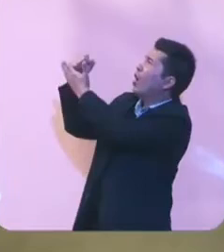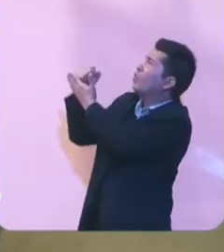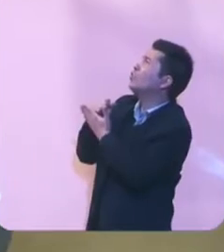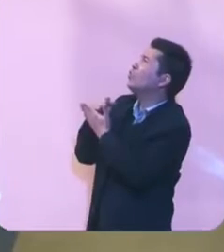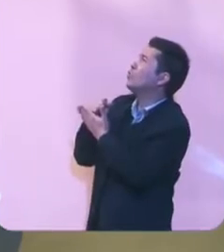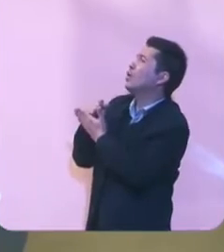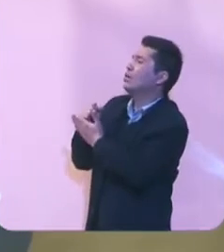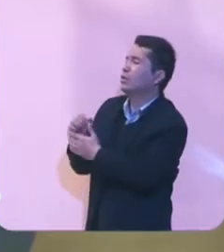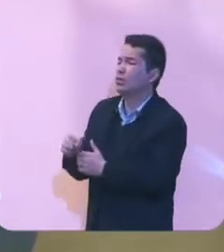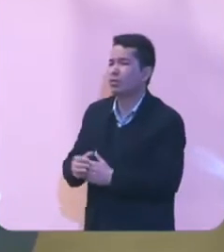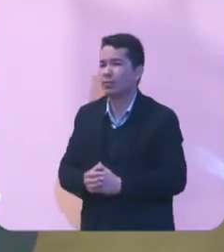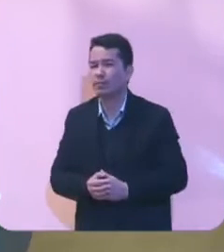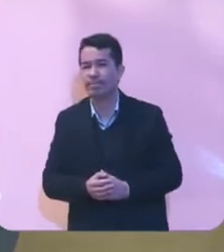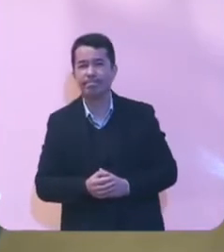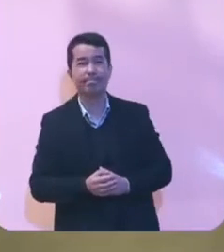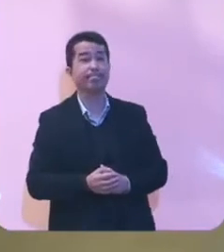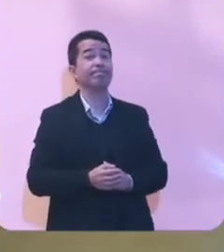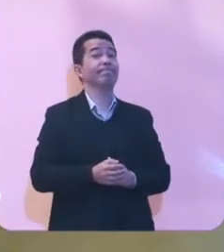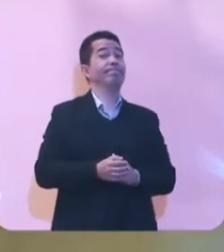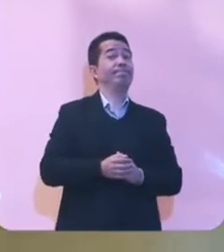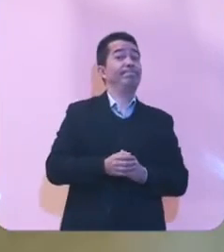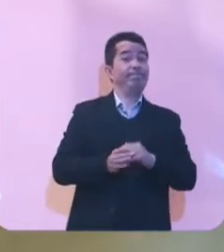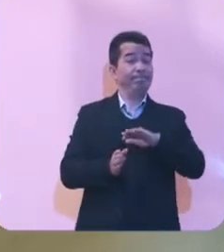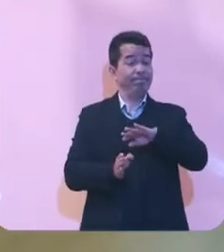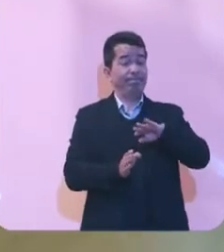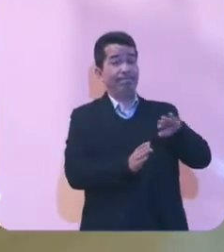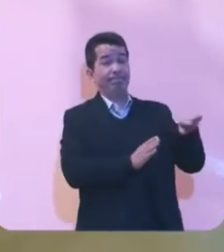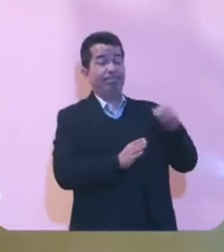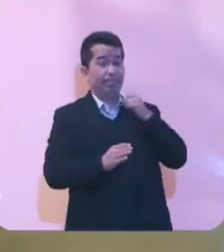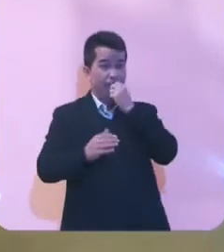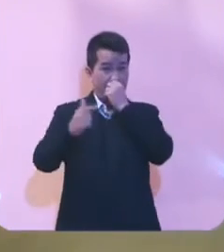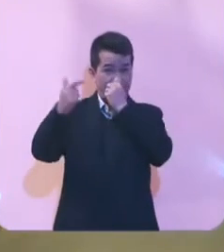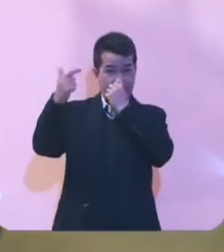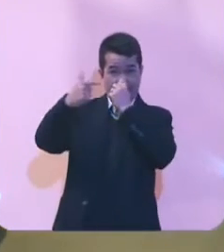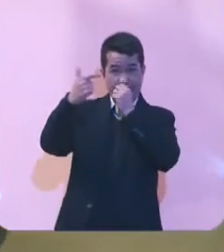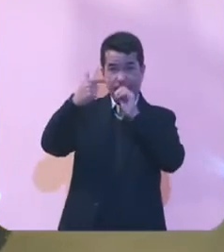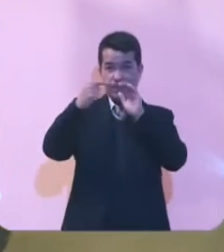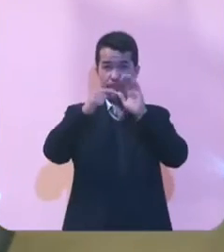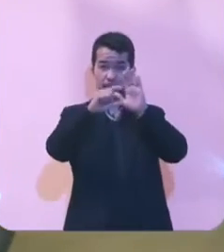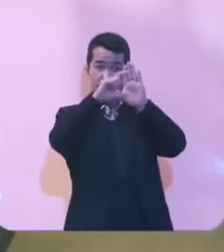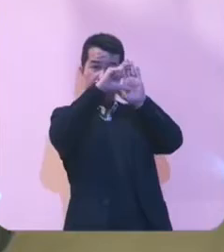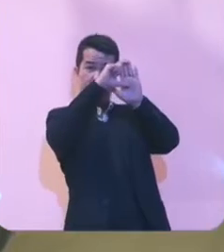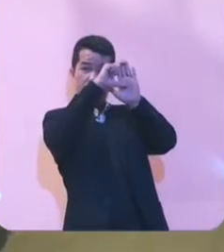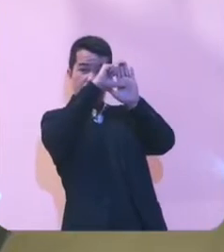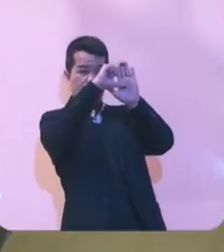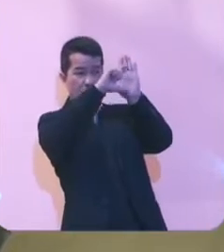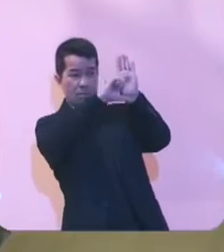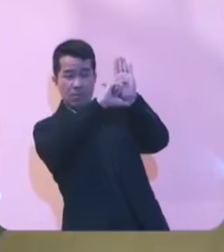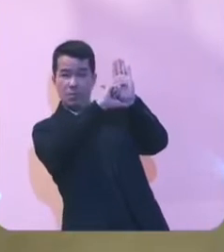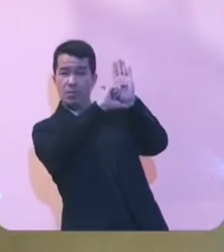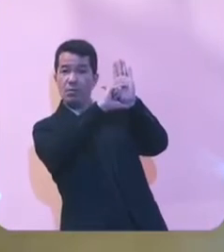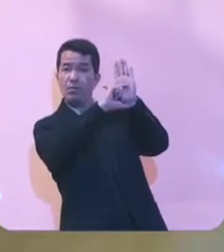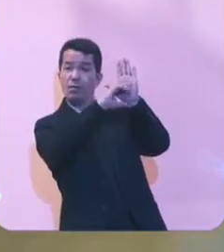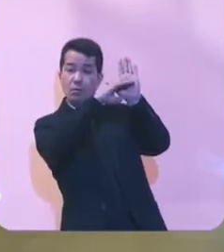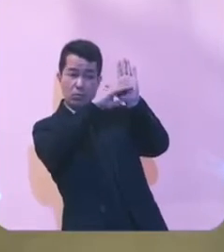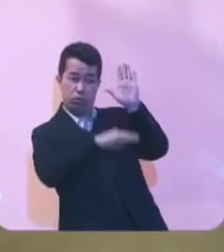momento nesta oração era marcado por expressões de